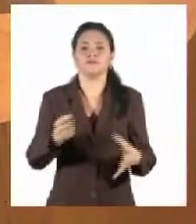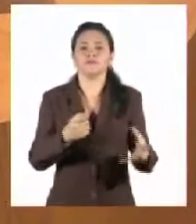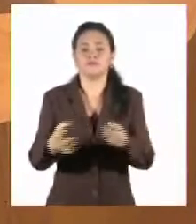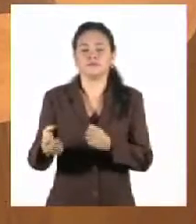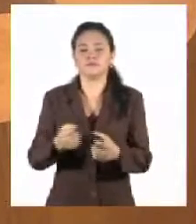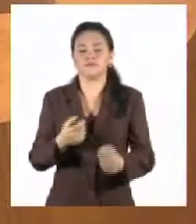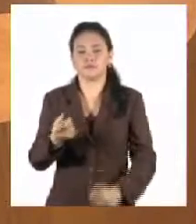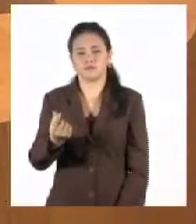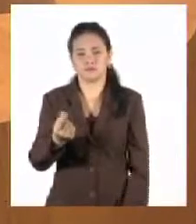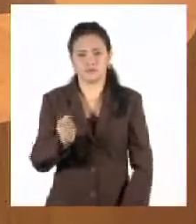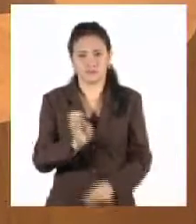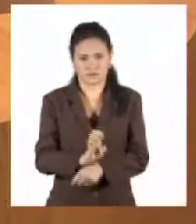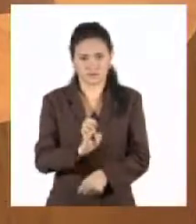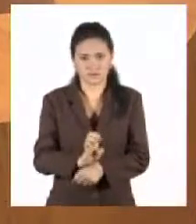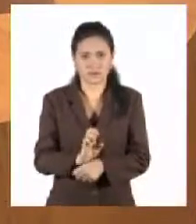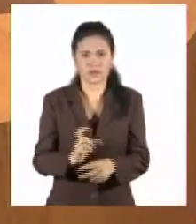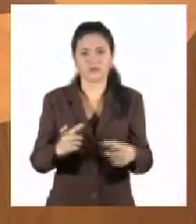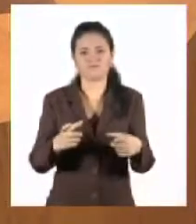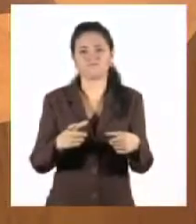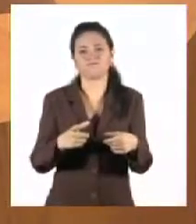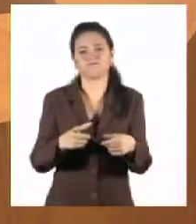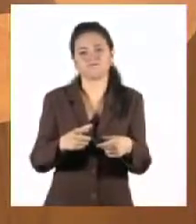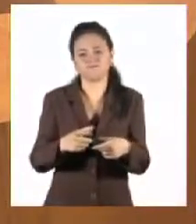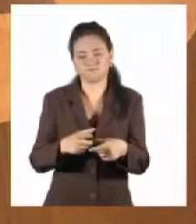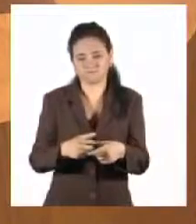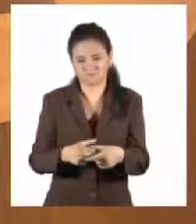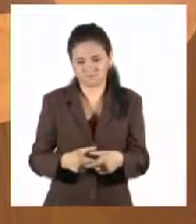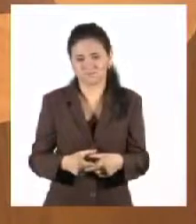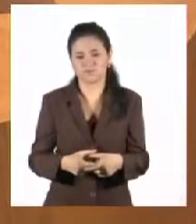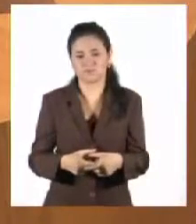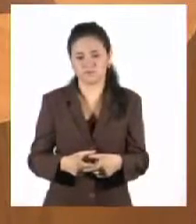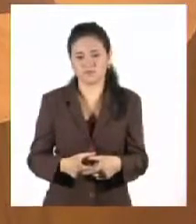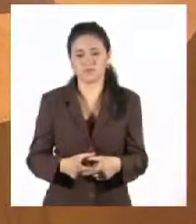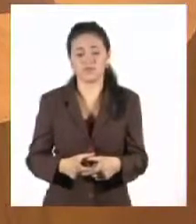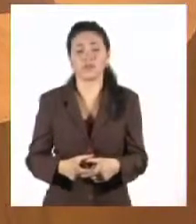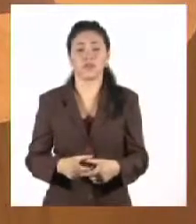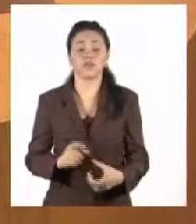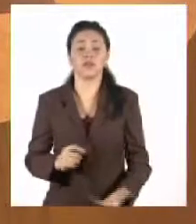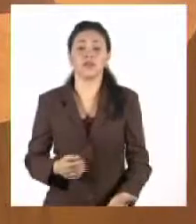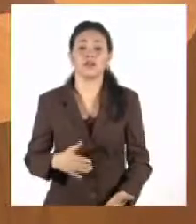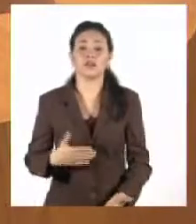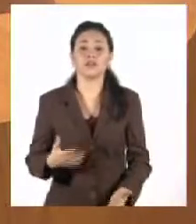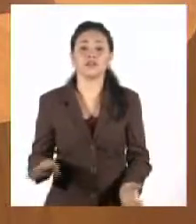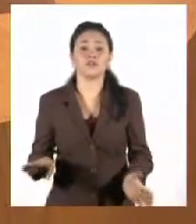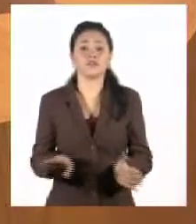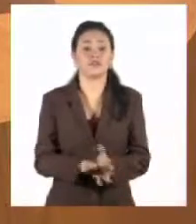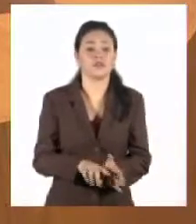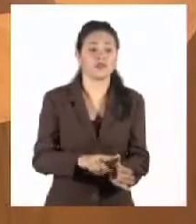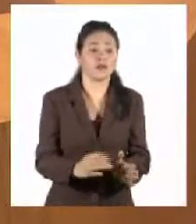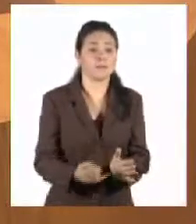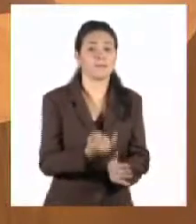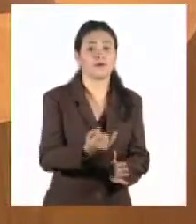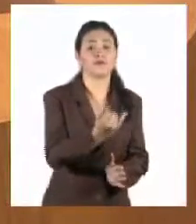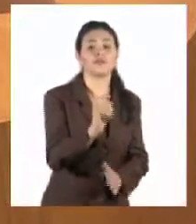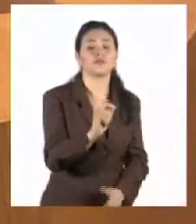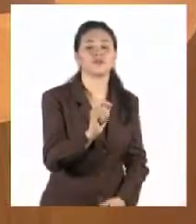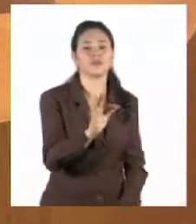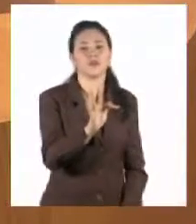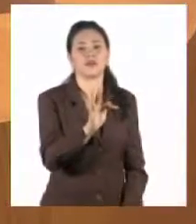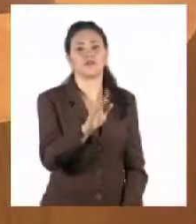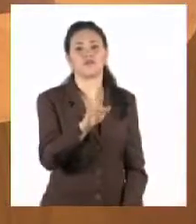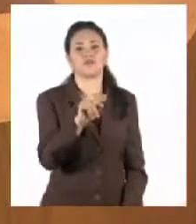essas divisões que chegam até o mais importante patamar, que é o Fundeb, que com